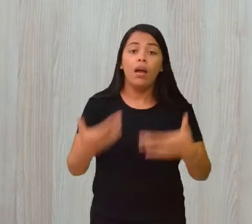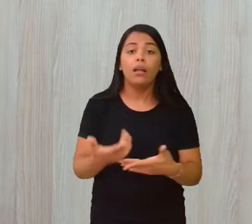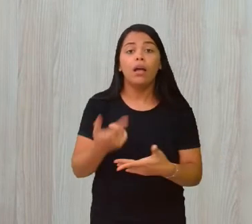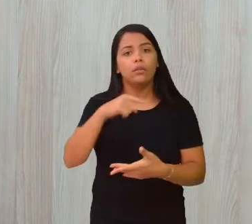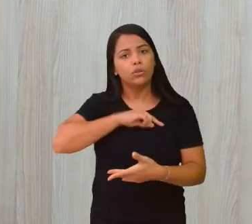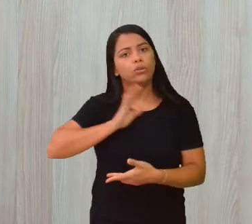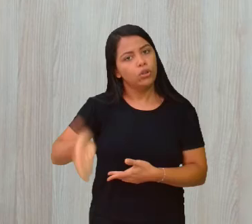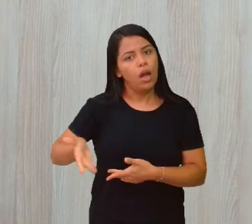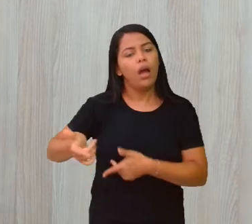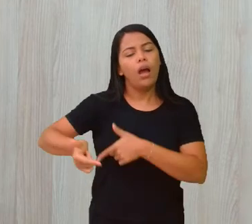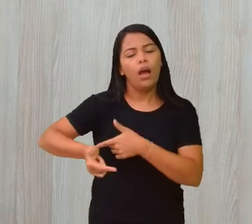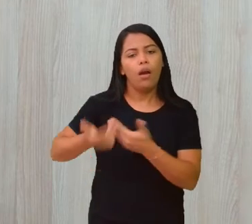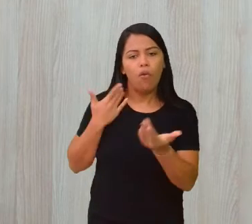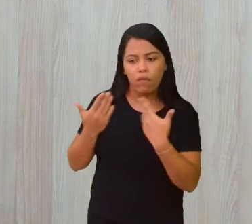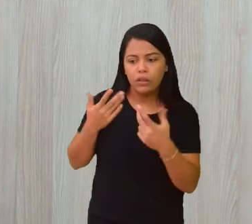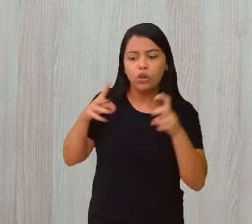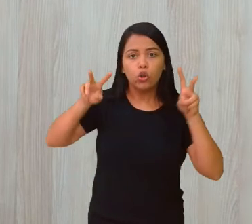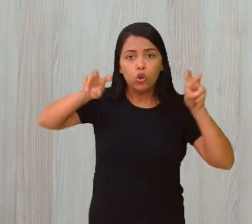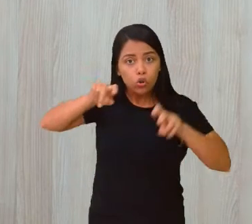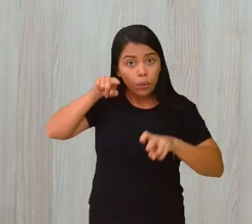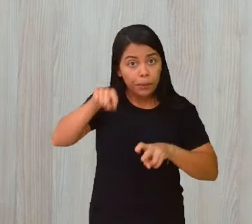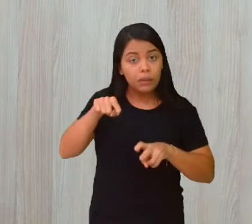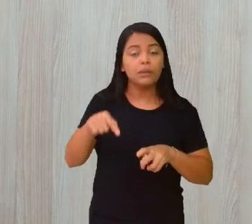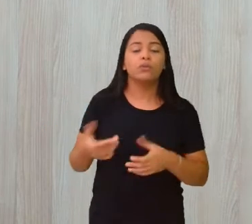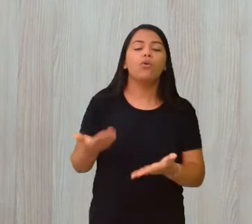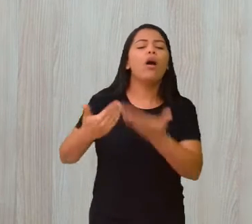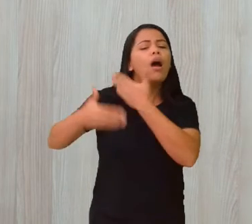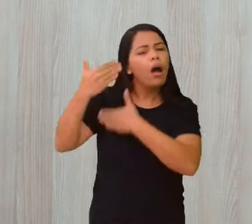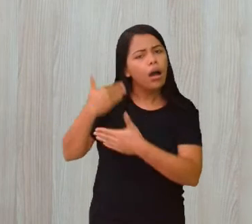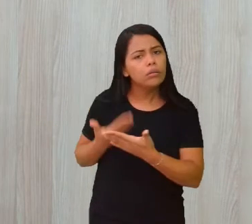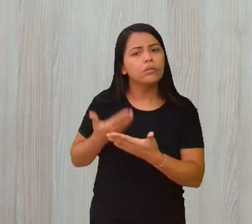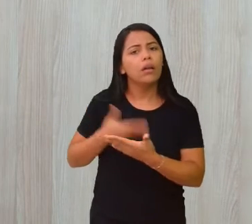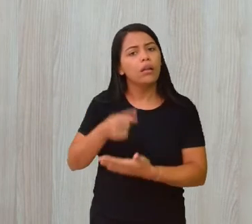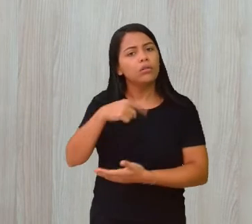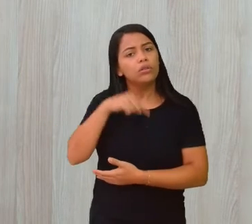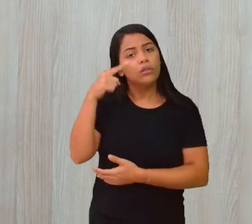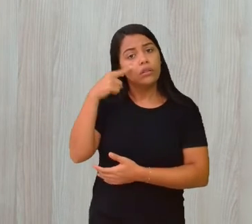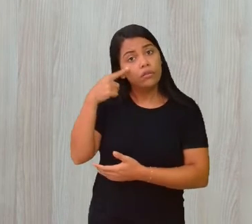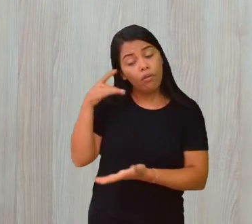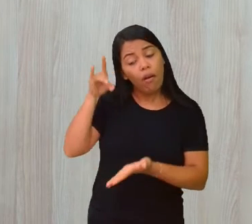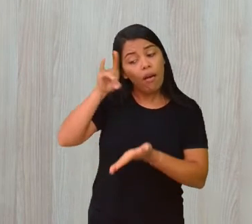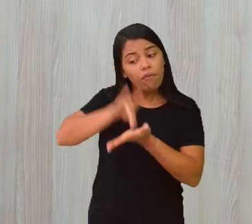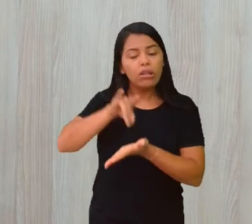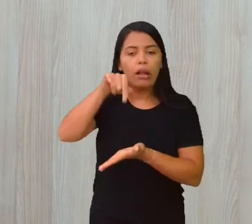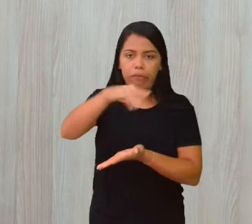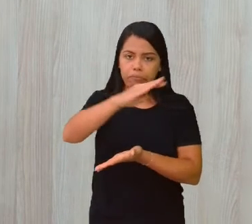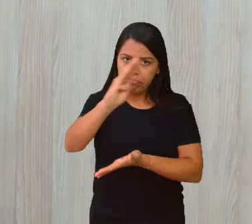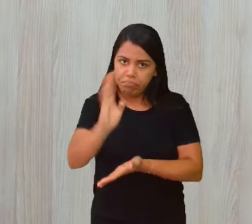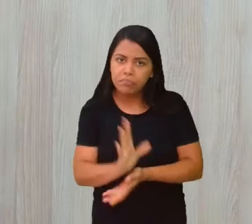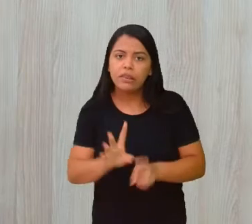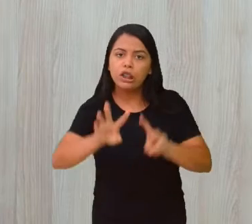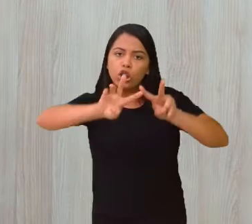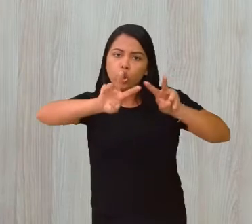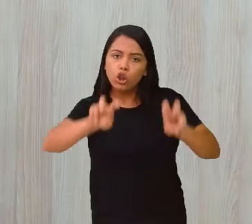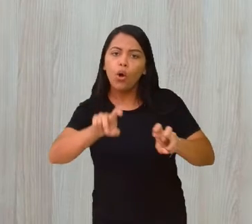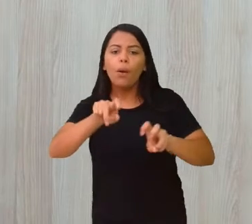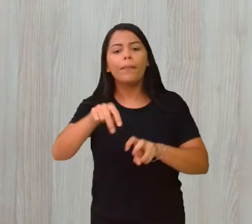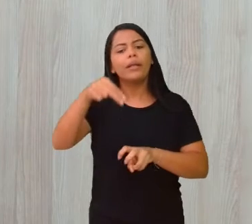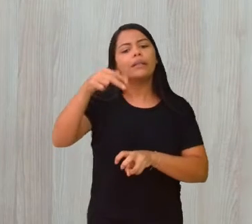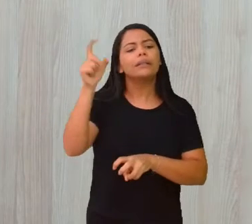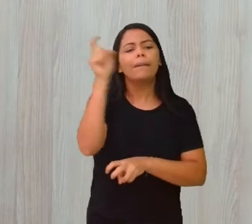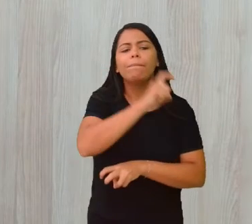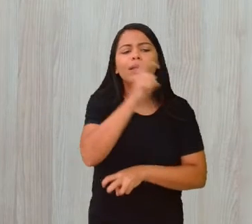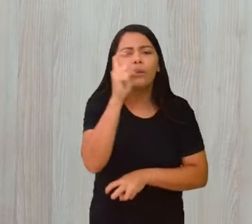conversou isso em aulas anteriores, Falou inclusive aqui da realidade do Brasil sobre esse mito, essa